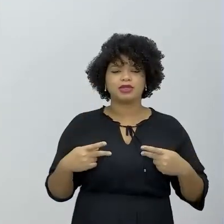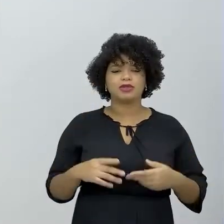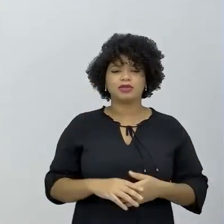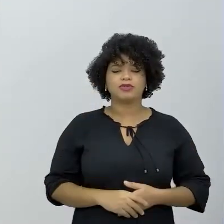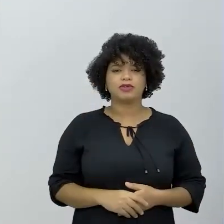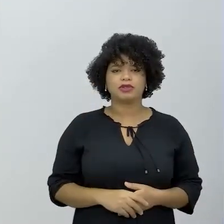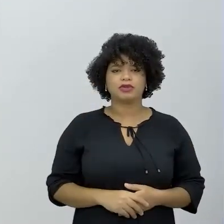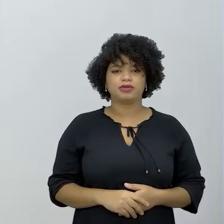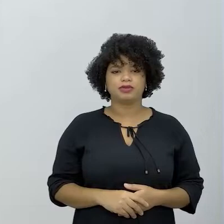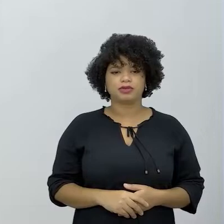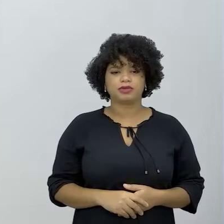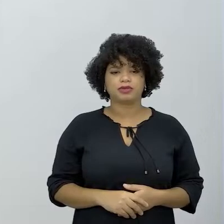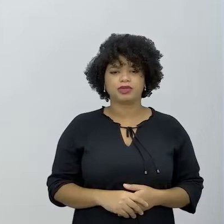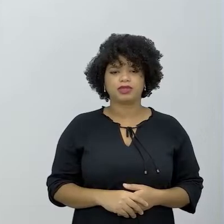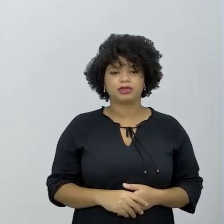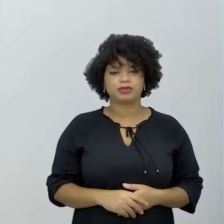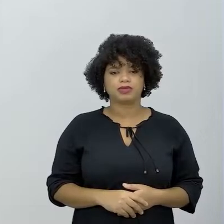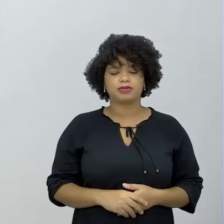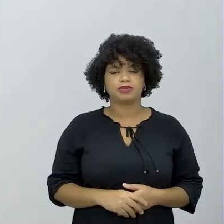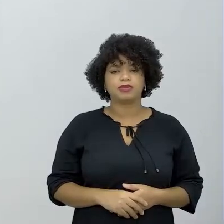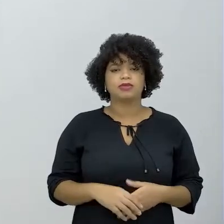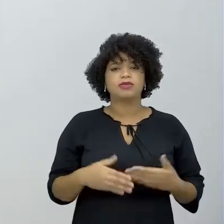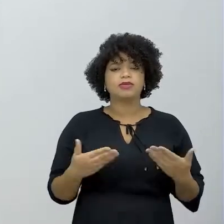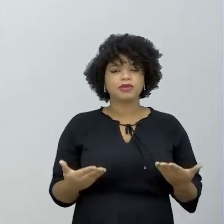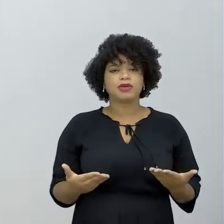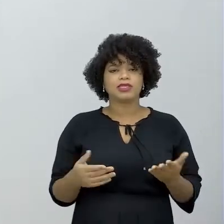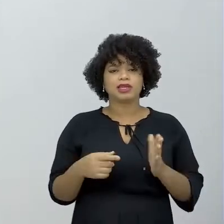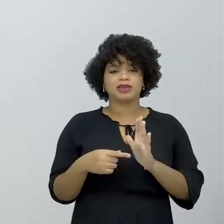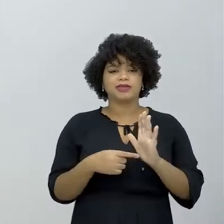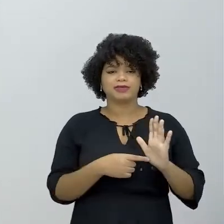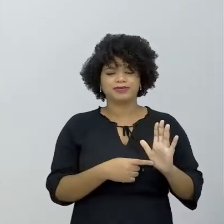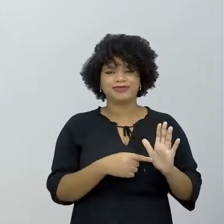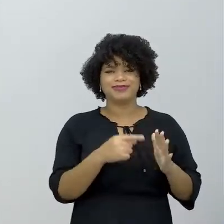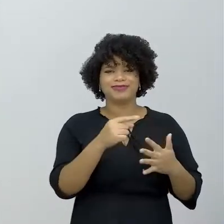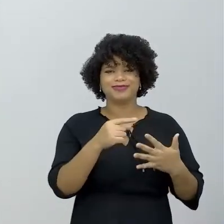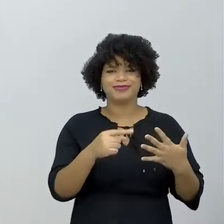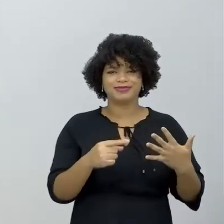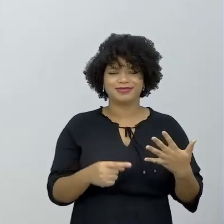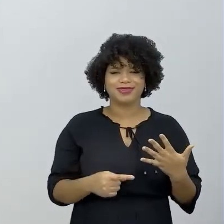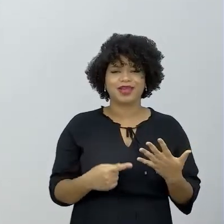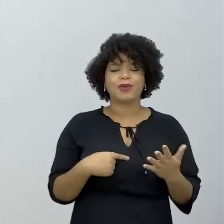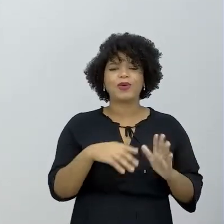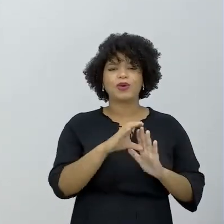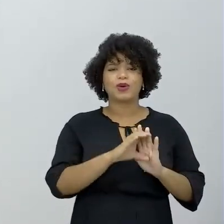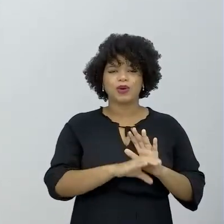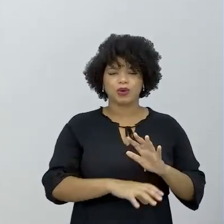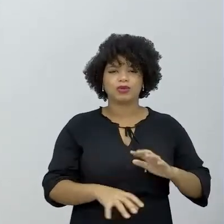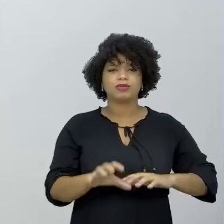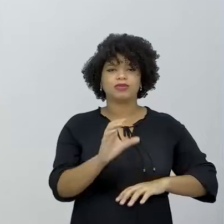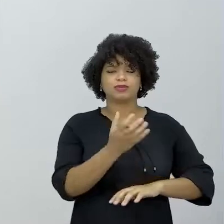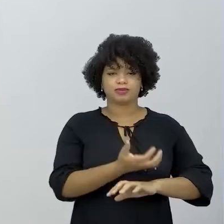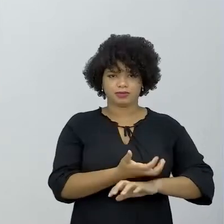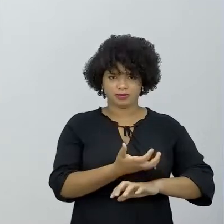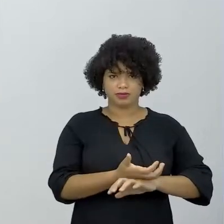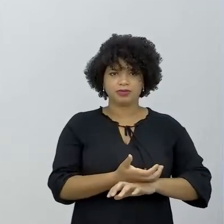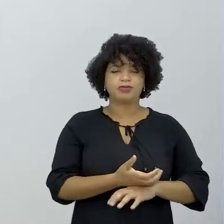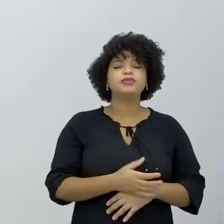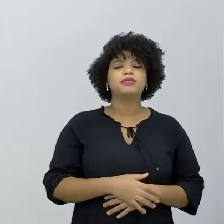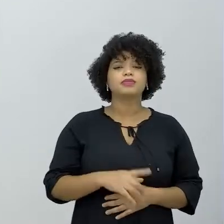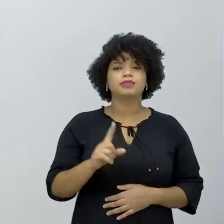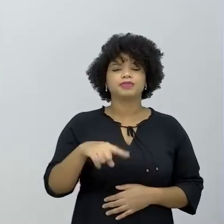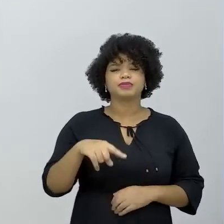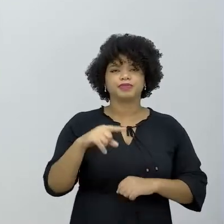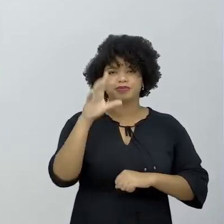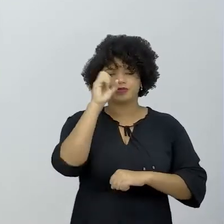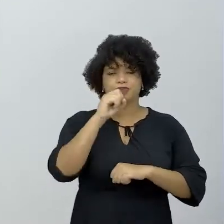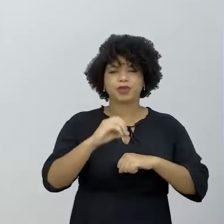aplicadas? Neste momento, tudo que vocês vão aprender no seu componente, né, todos os seus aprendizados, eles precisam